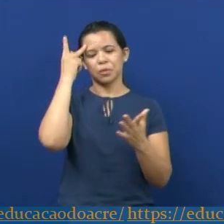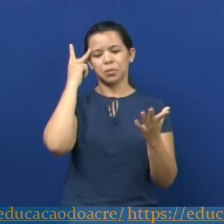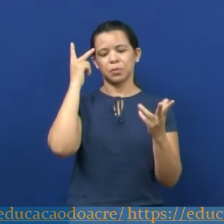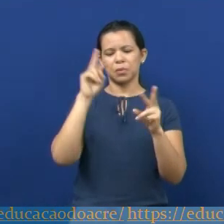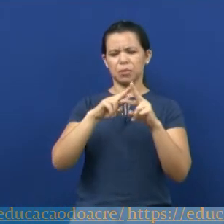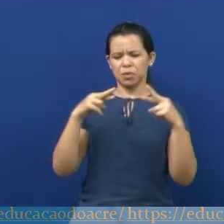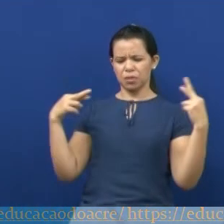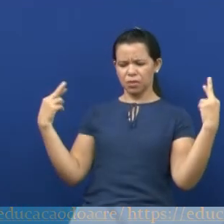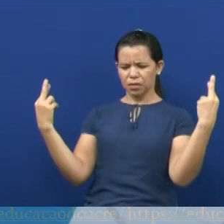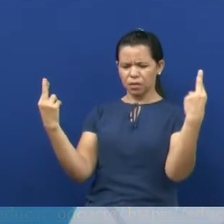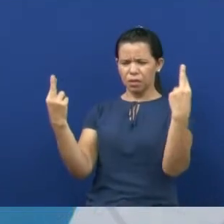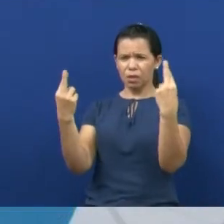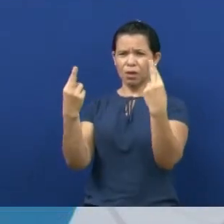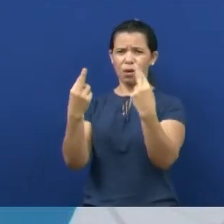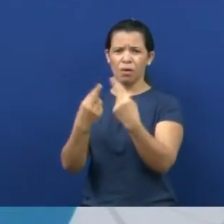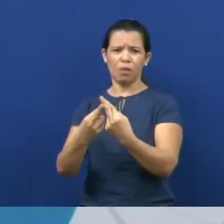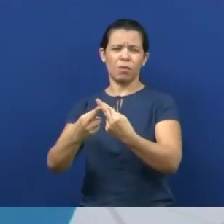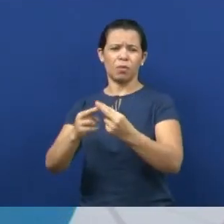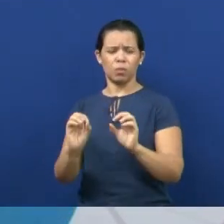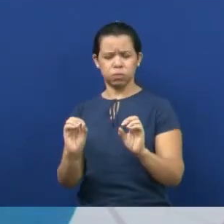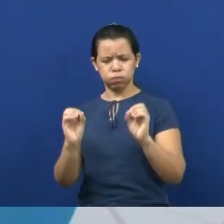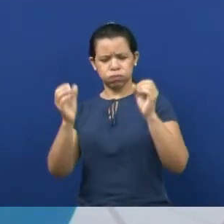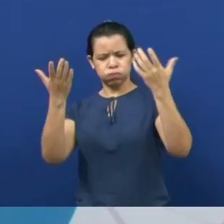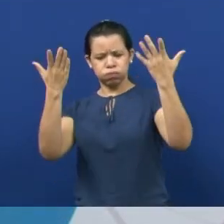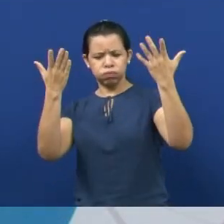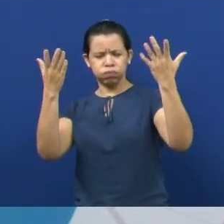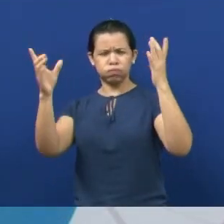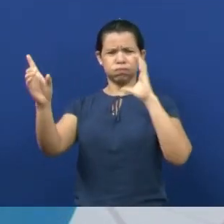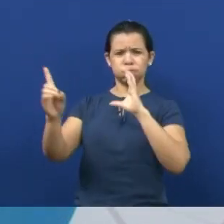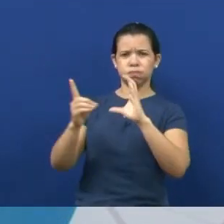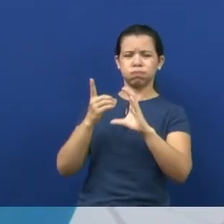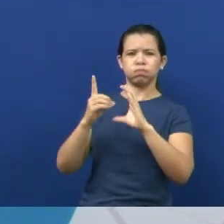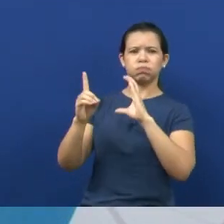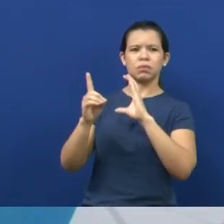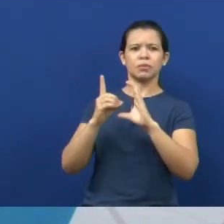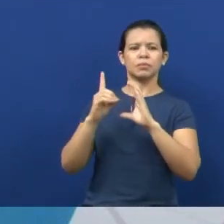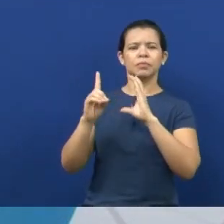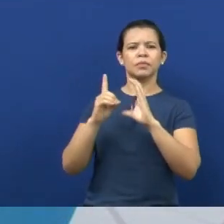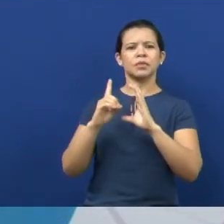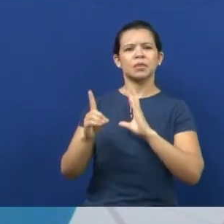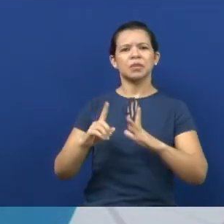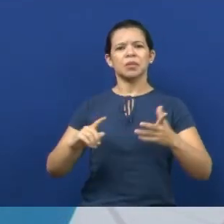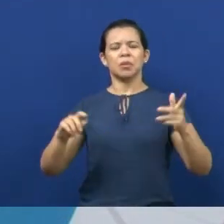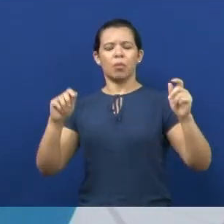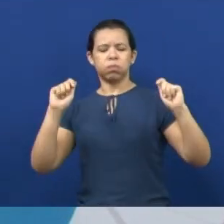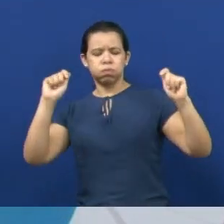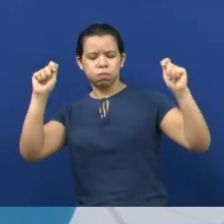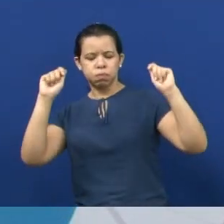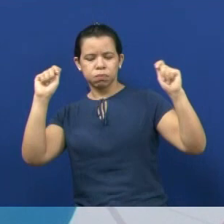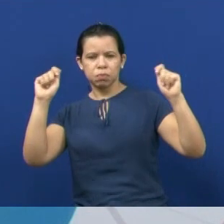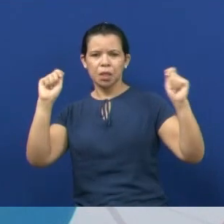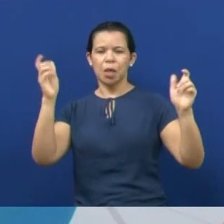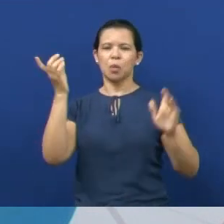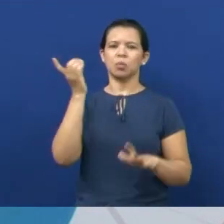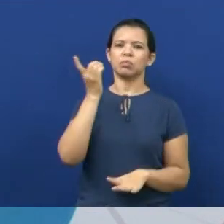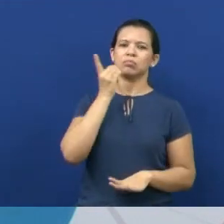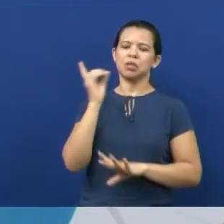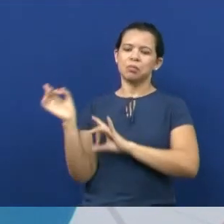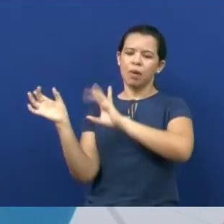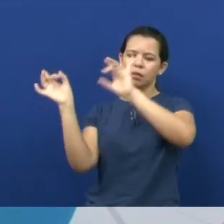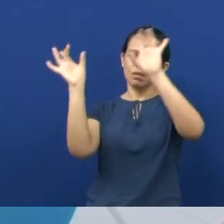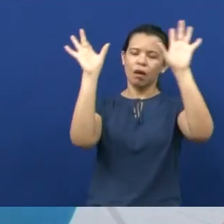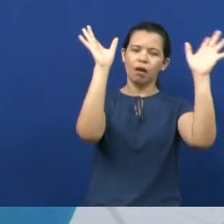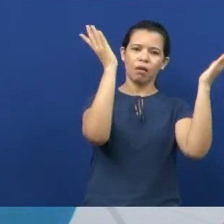fazer leitura, a fazer grandes manifestações, como o dia do evangélico, né? Você vai ver